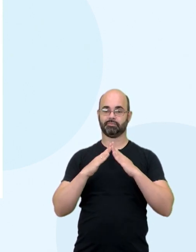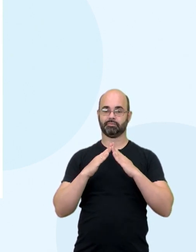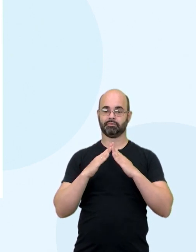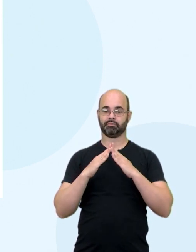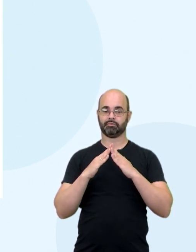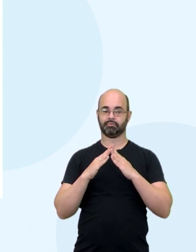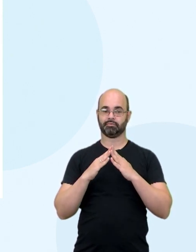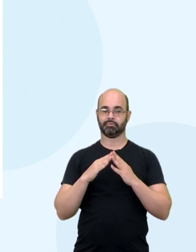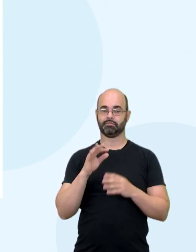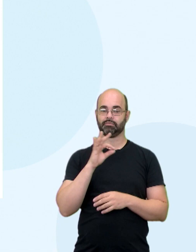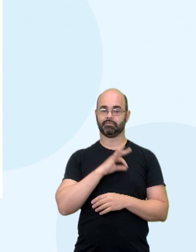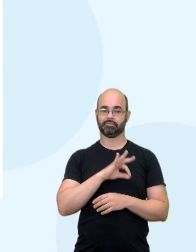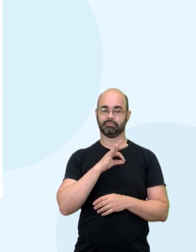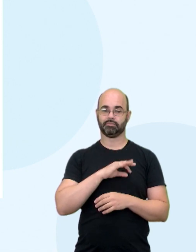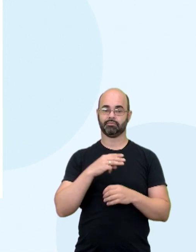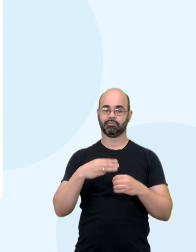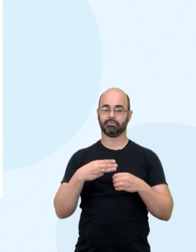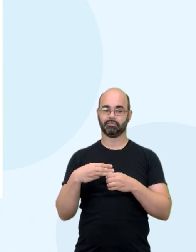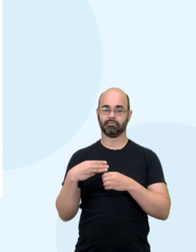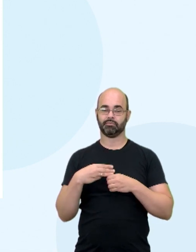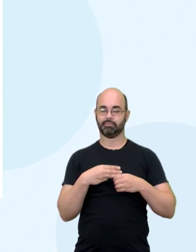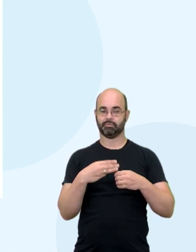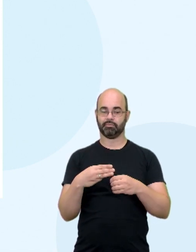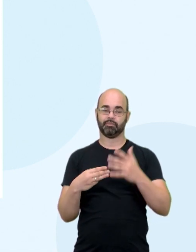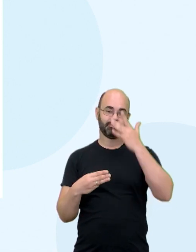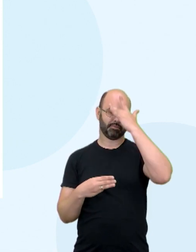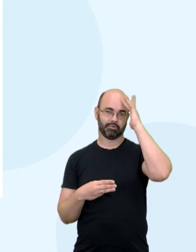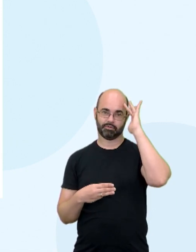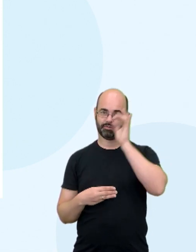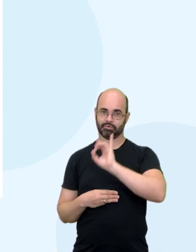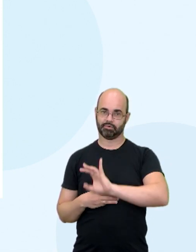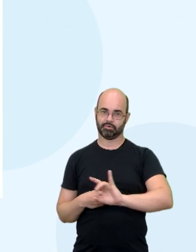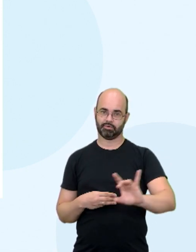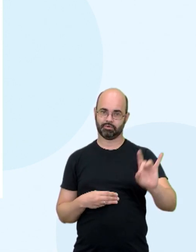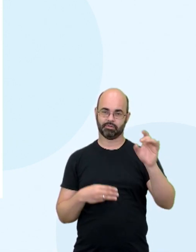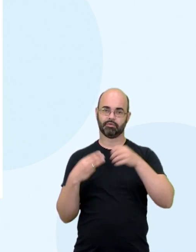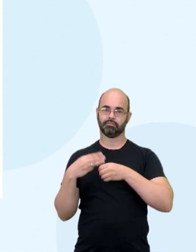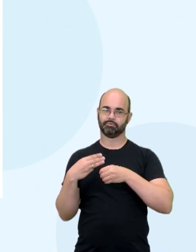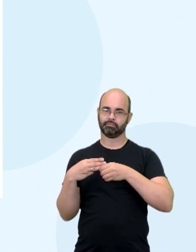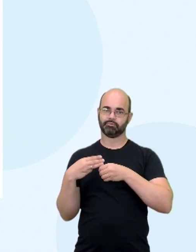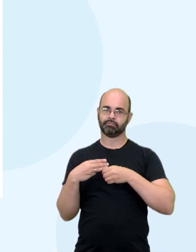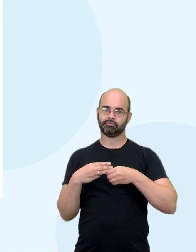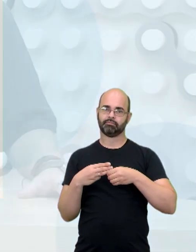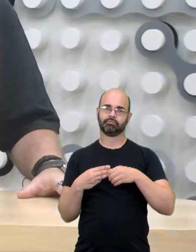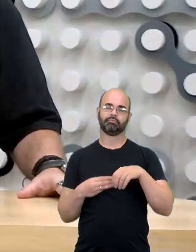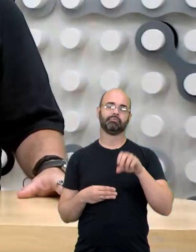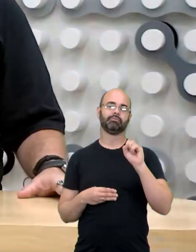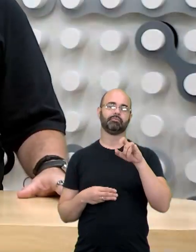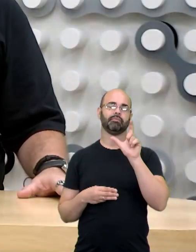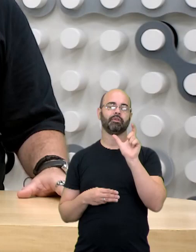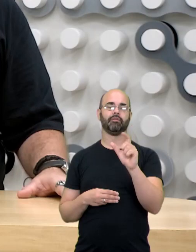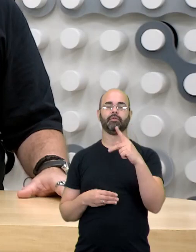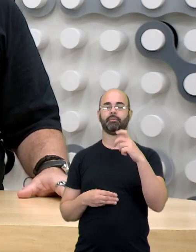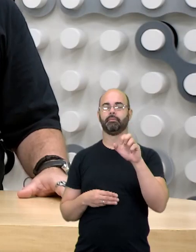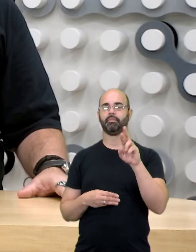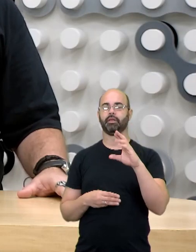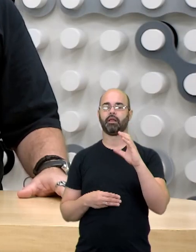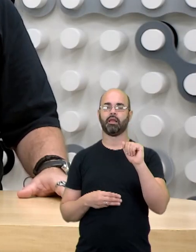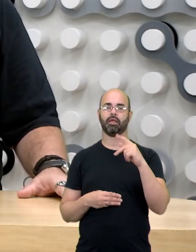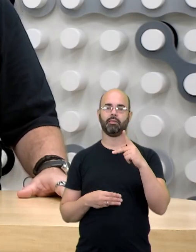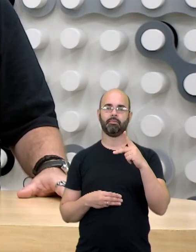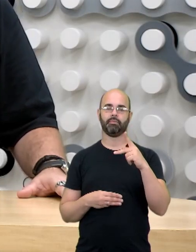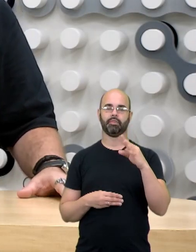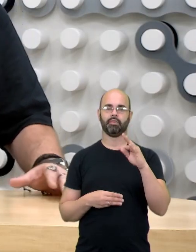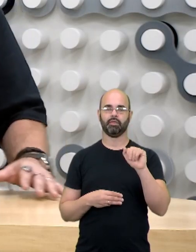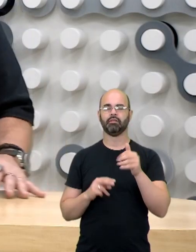renda média do domicílio, per capita é por pessoa do domicílio, tá? Quando vocês ouvem falar per capita é por